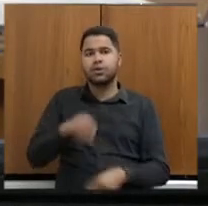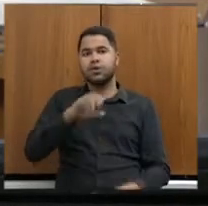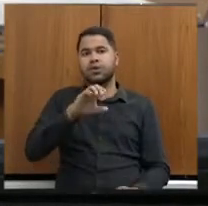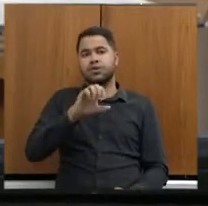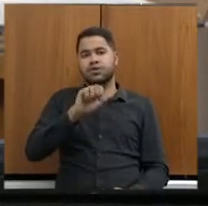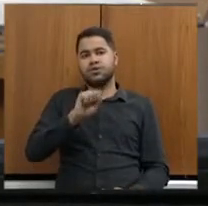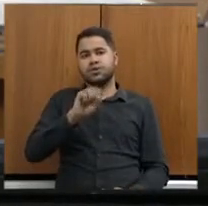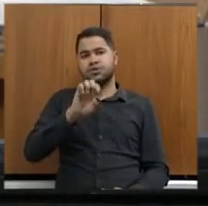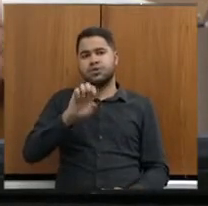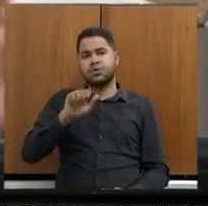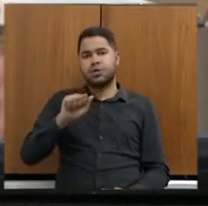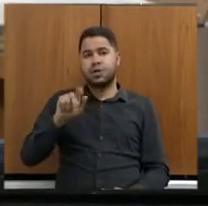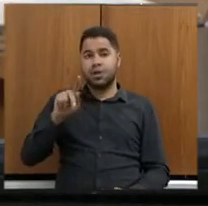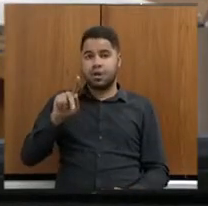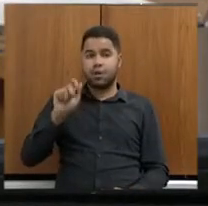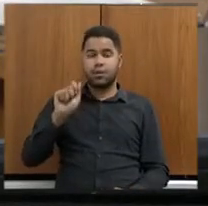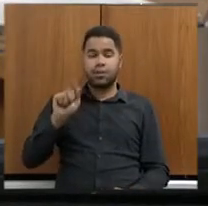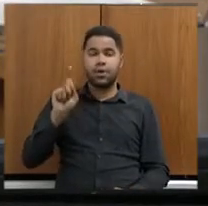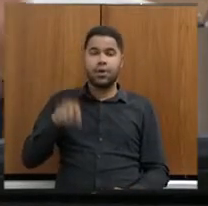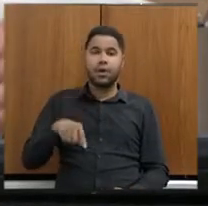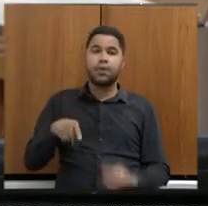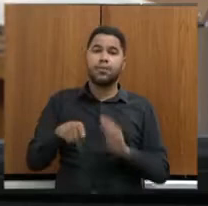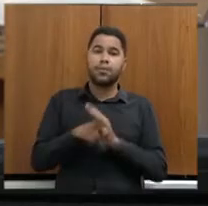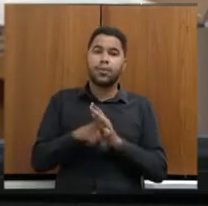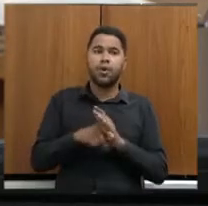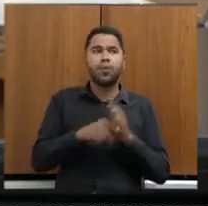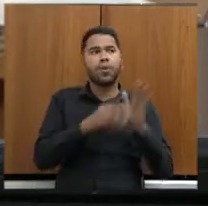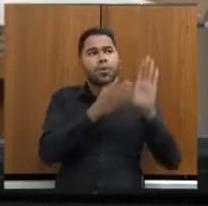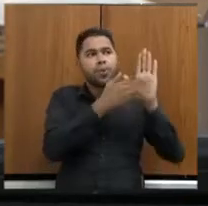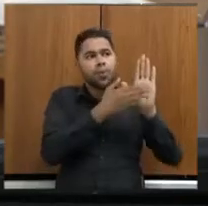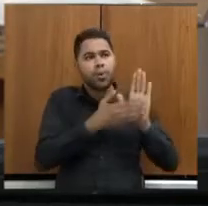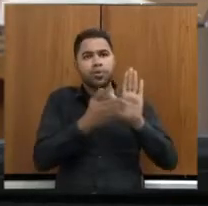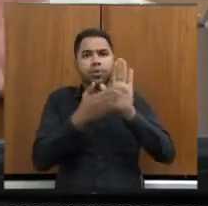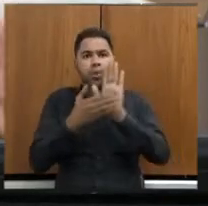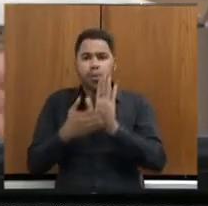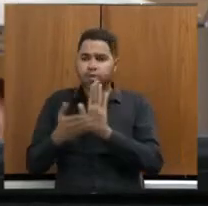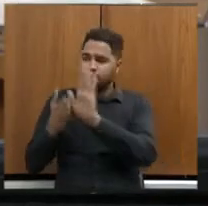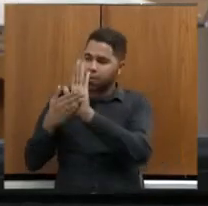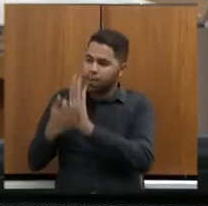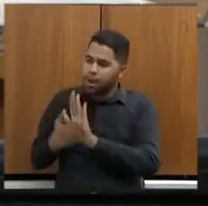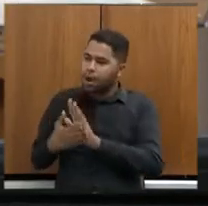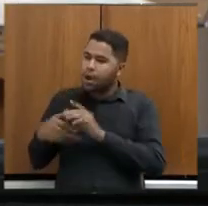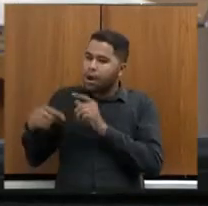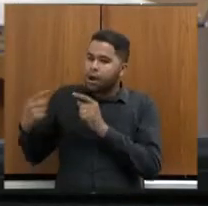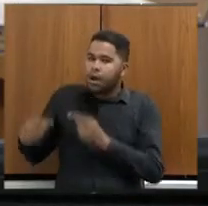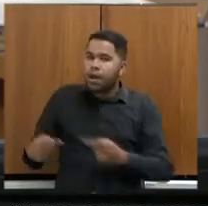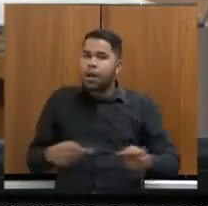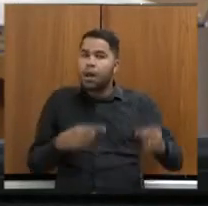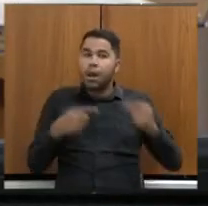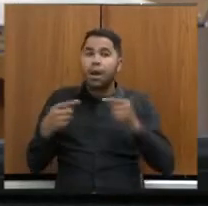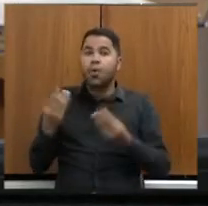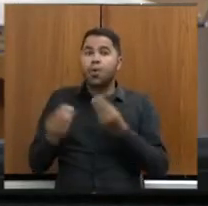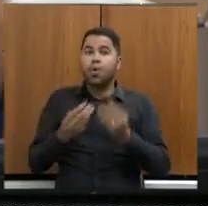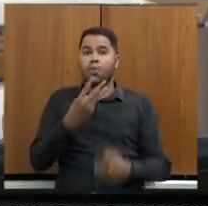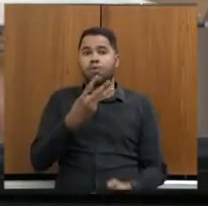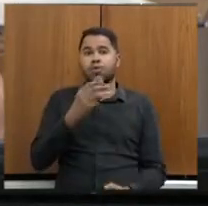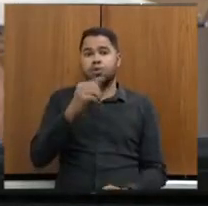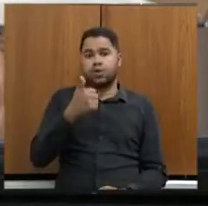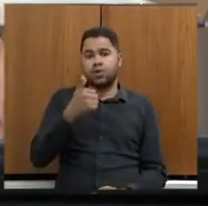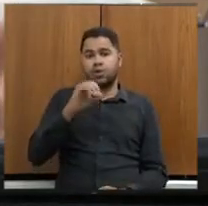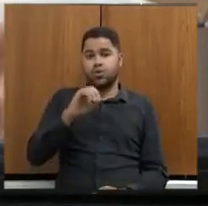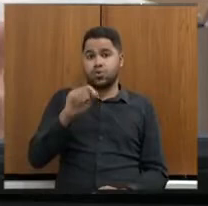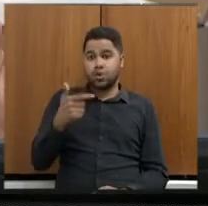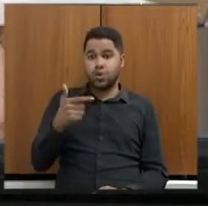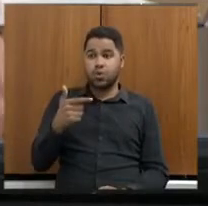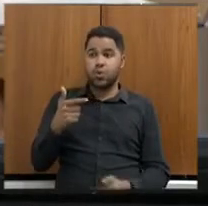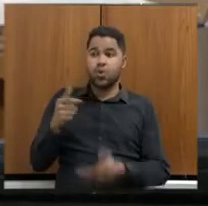onde nós pegamos as propostas da faemg as propostas da seapa redskulls rede discutimos a 30 12 contratamos